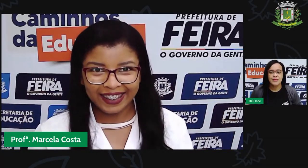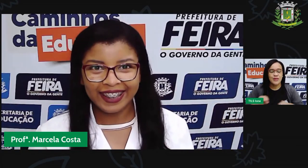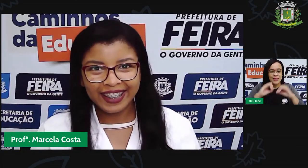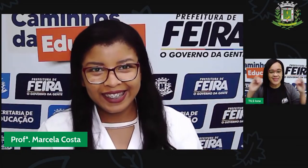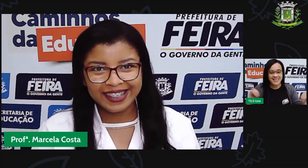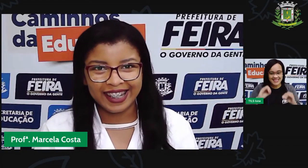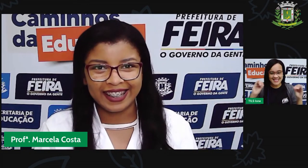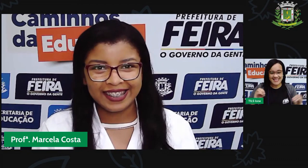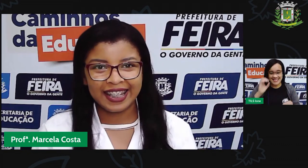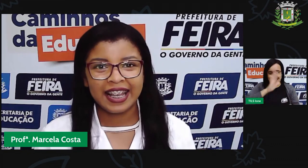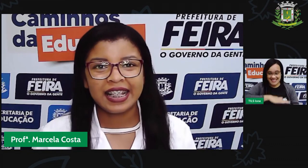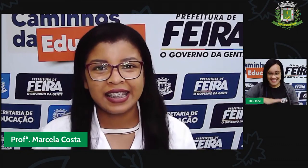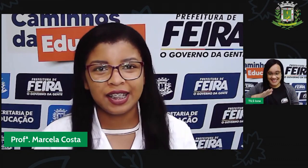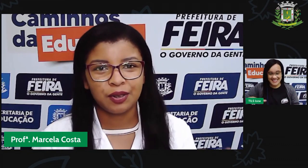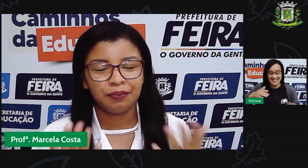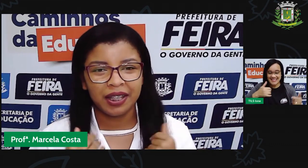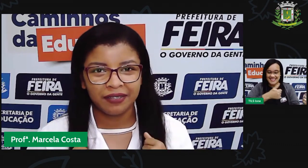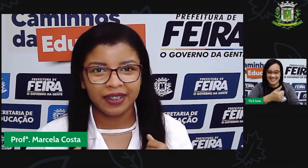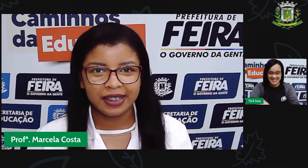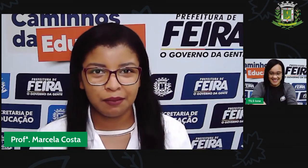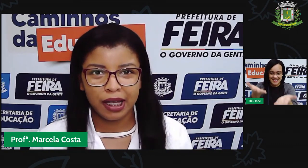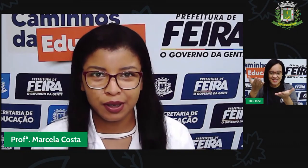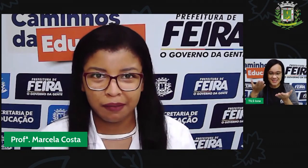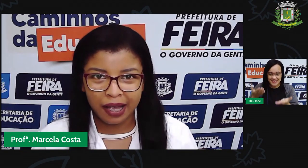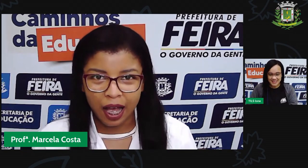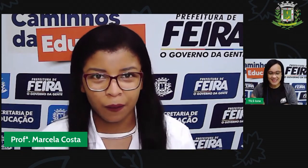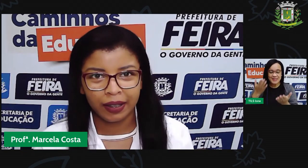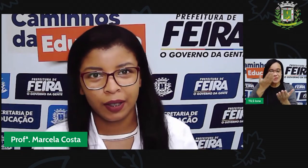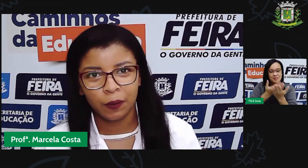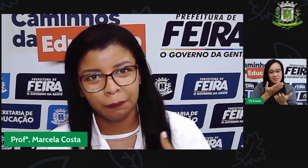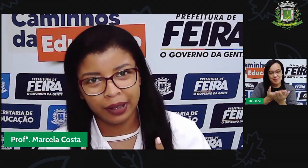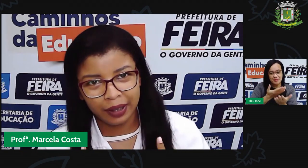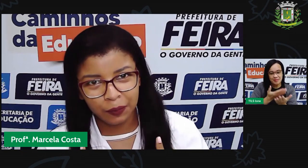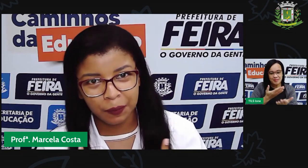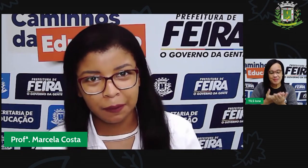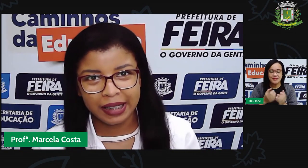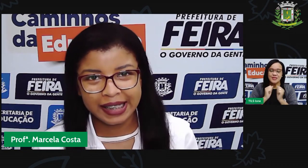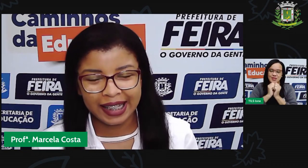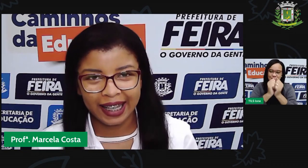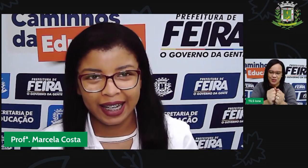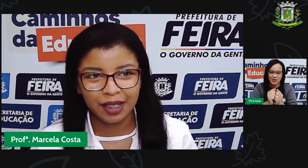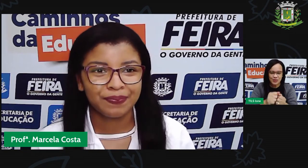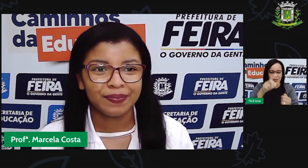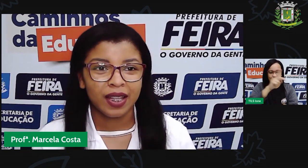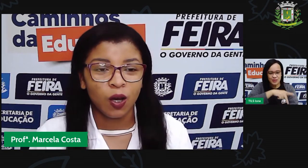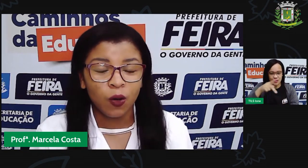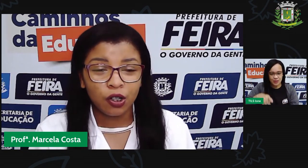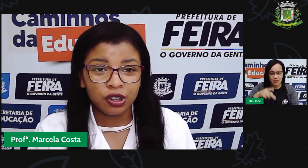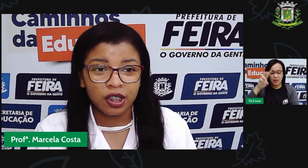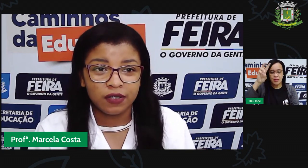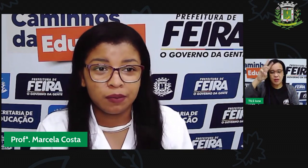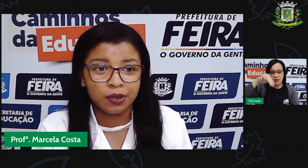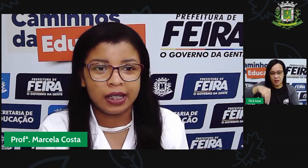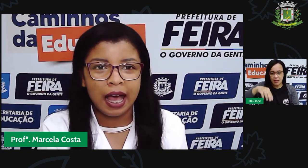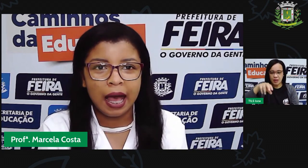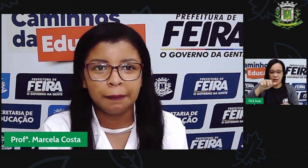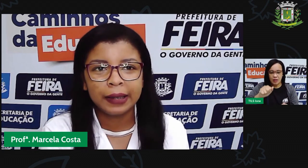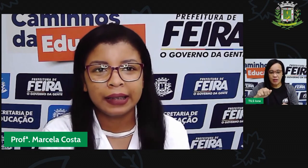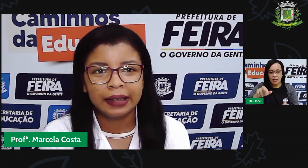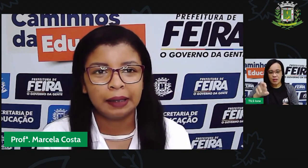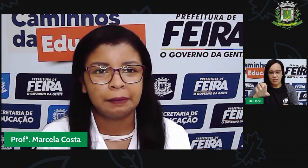Olá, crianças! Sejam bem-vindos a mais uma aula aqui comigo, Pro Marcela. Hoje nós